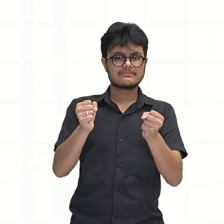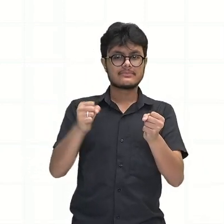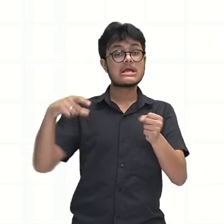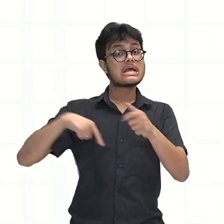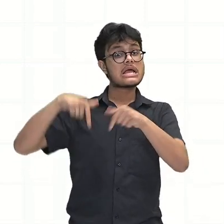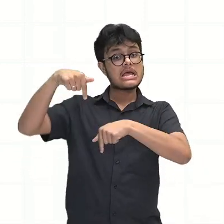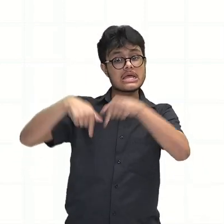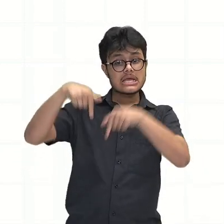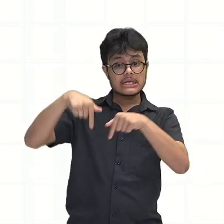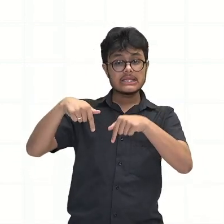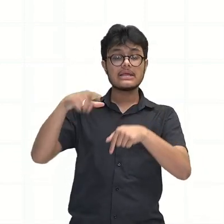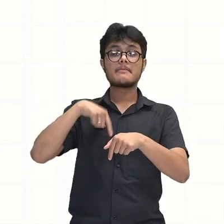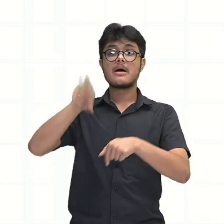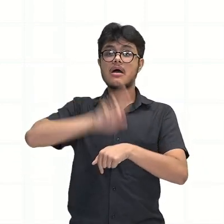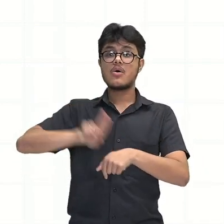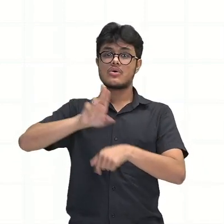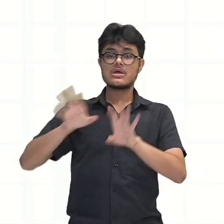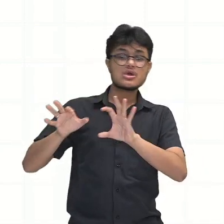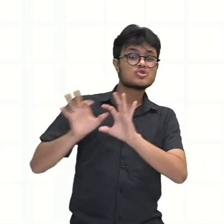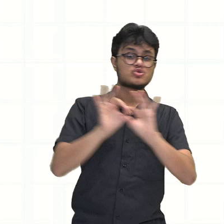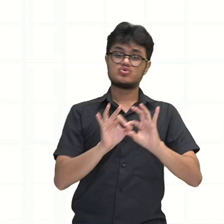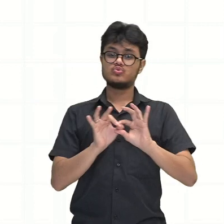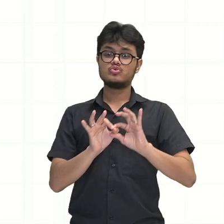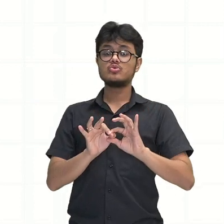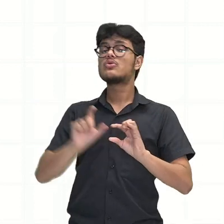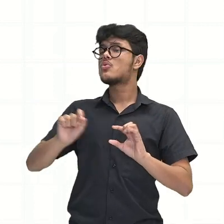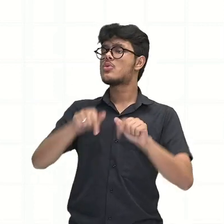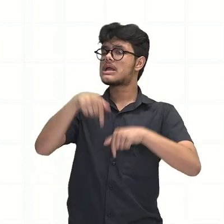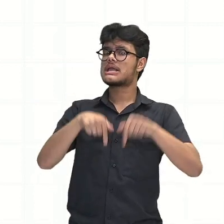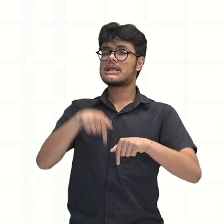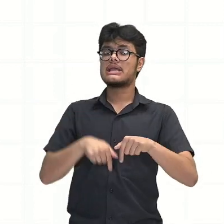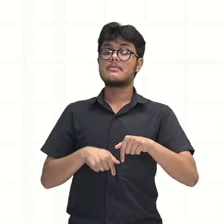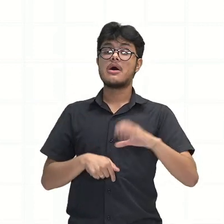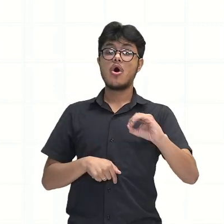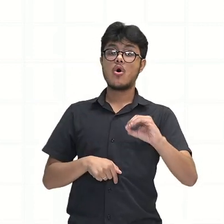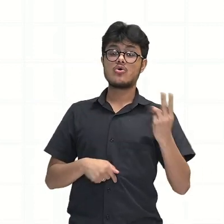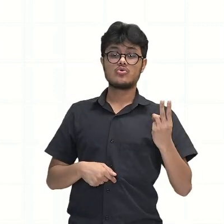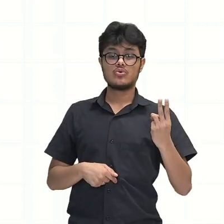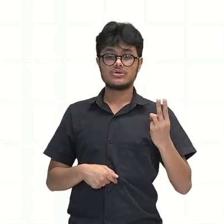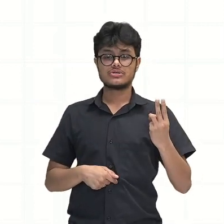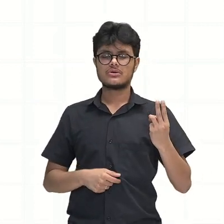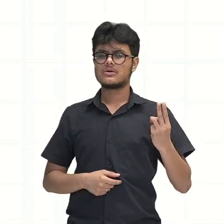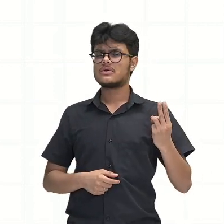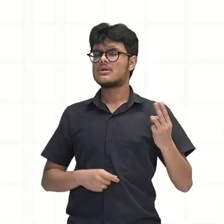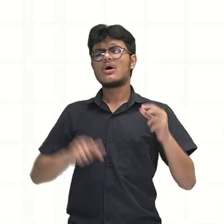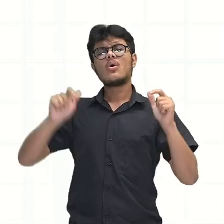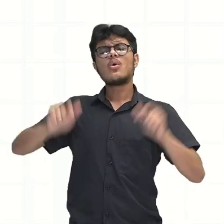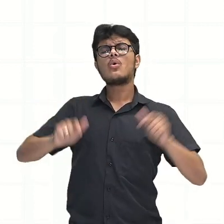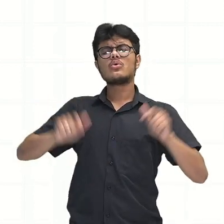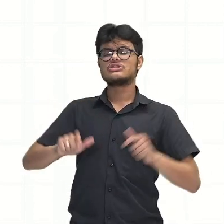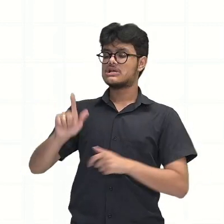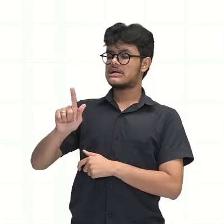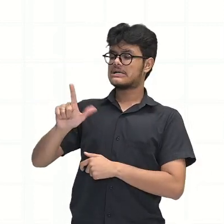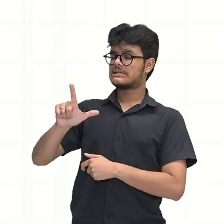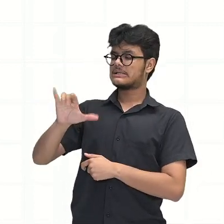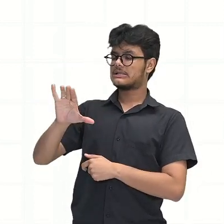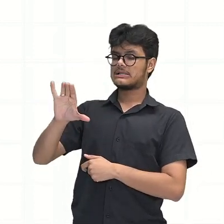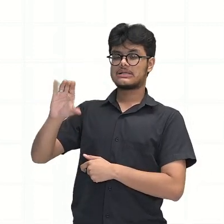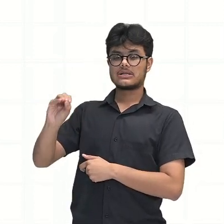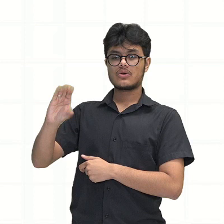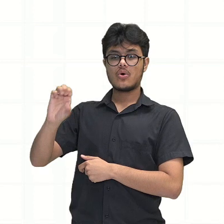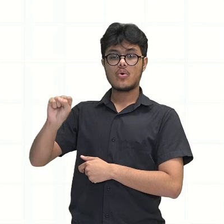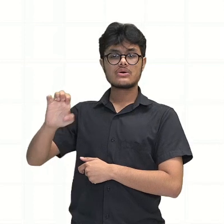reação com o gás oxigênio, certo? E da onde veio essa glicose? Essa glicose veio da